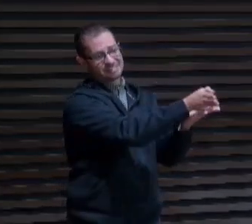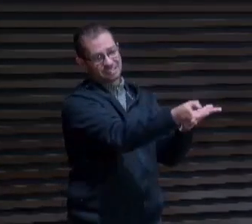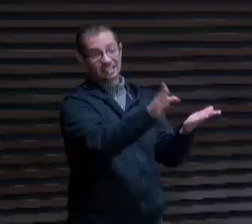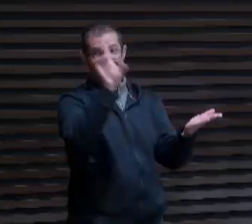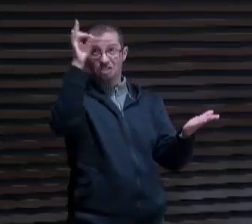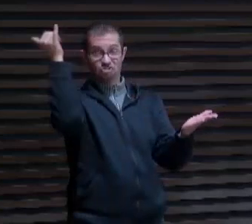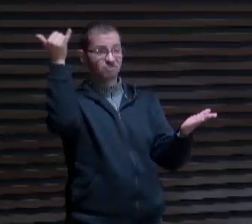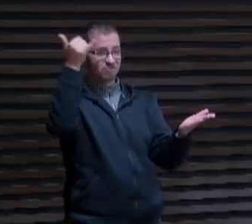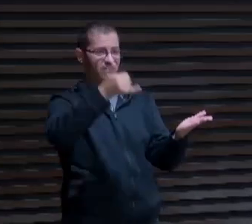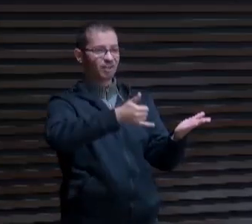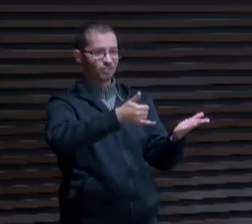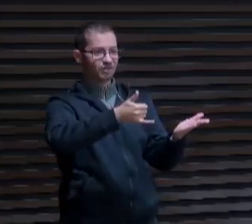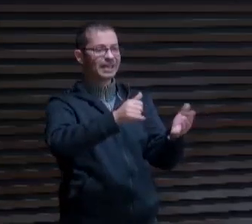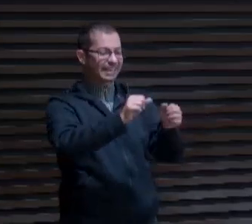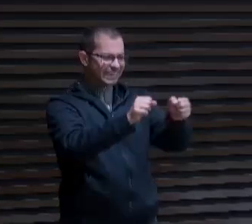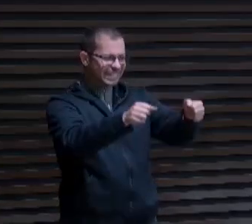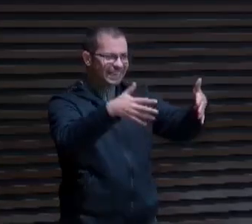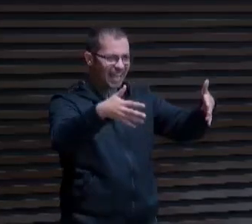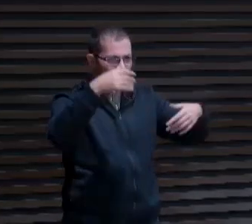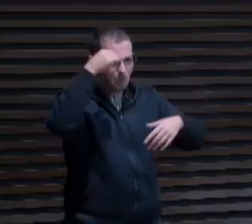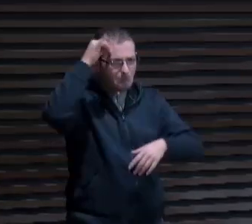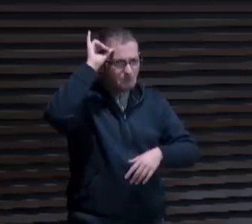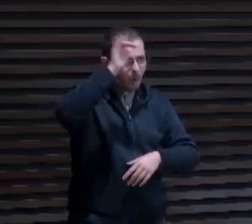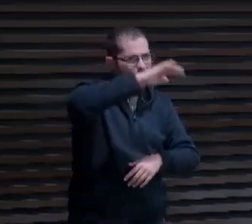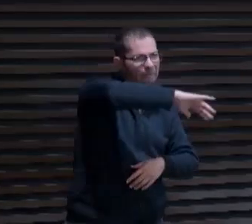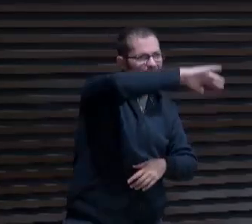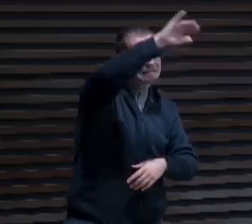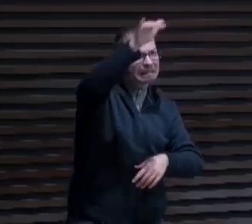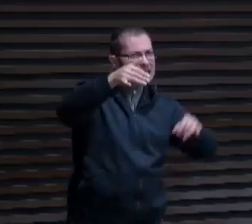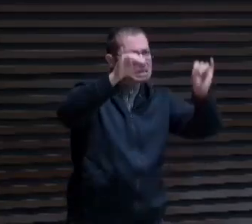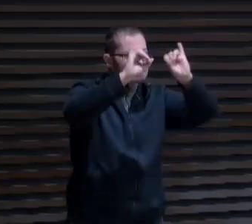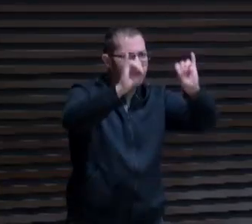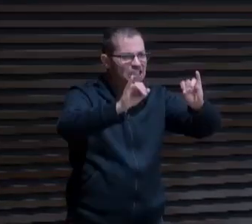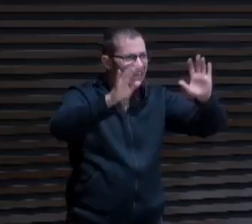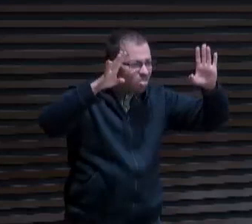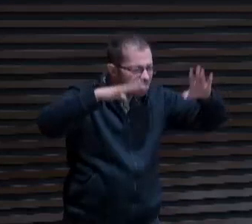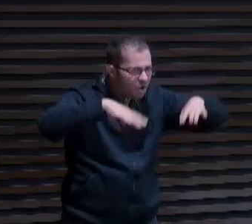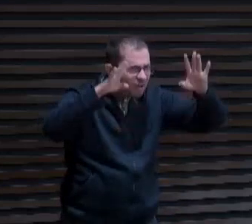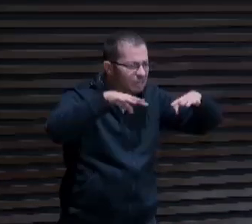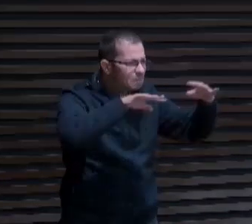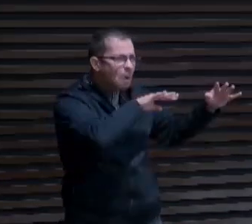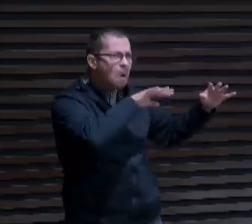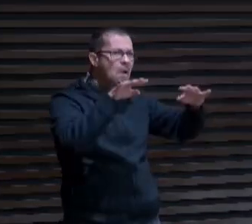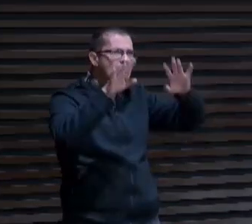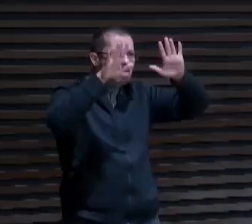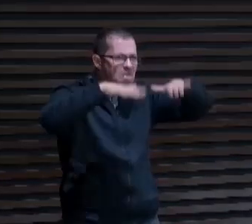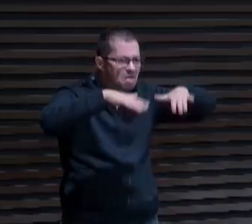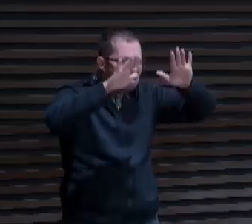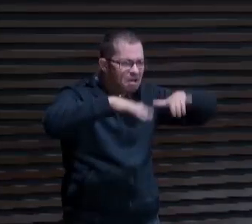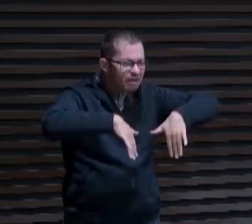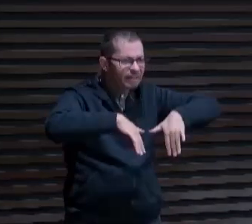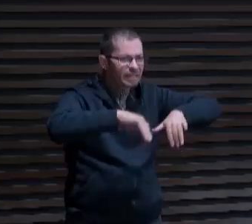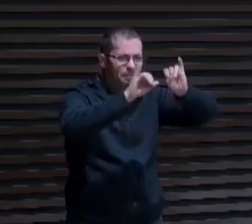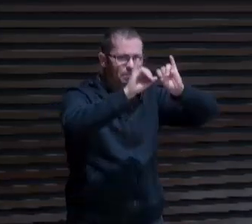um bezerro fundido e o adorou. E lhe sacrificou e diz, são estes, ó Israel, os